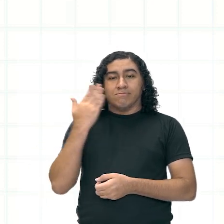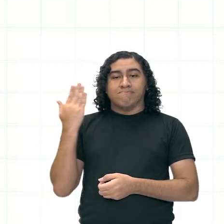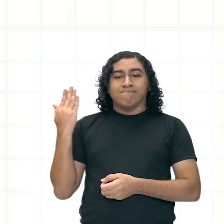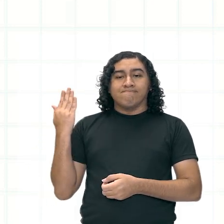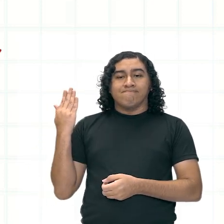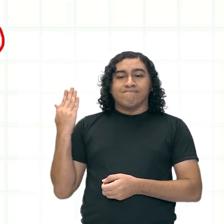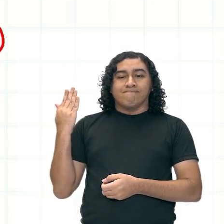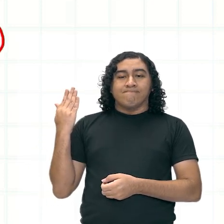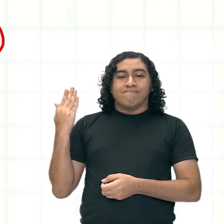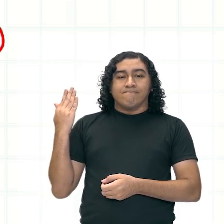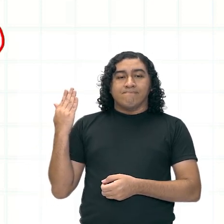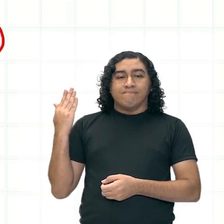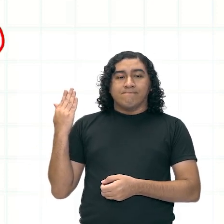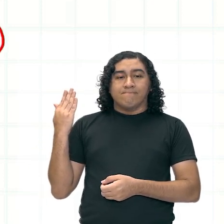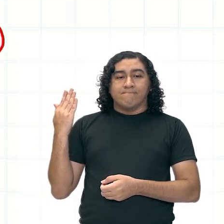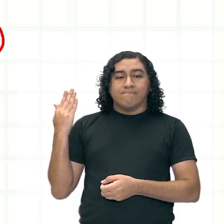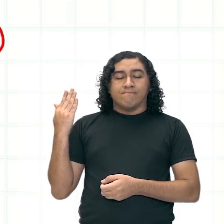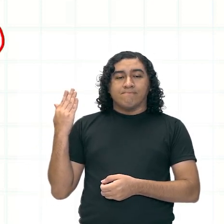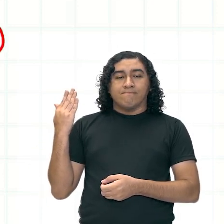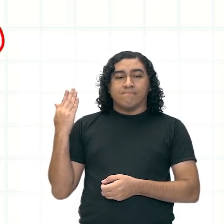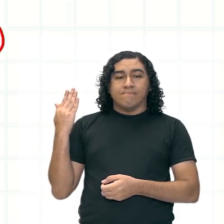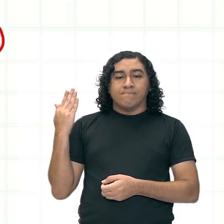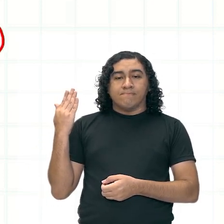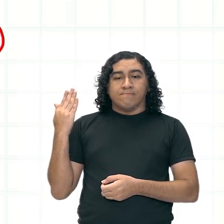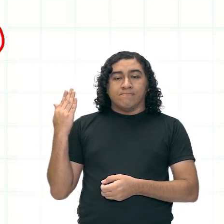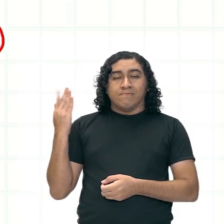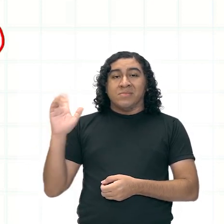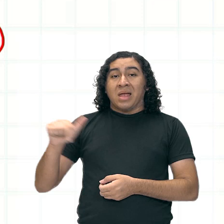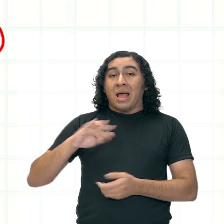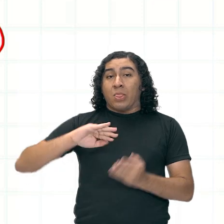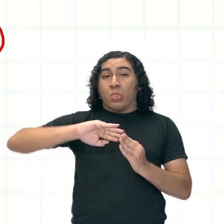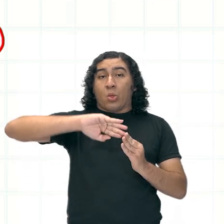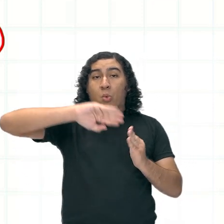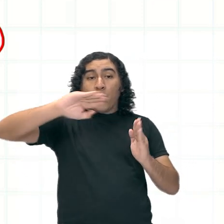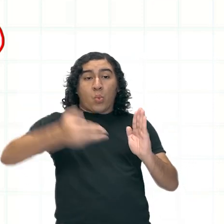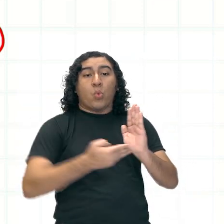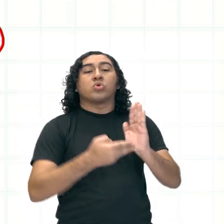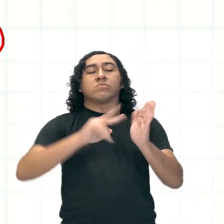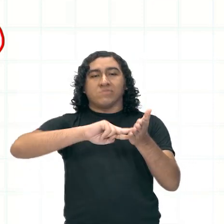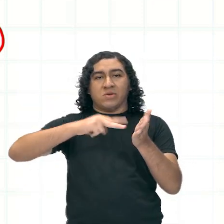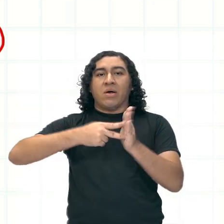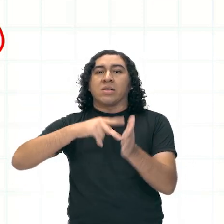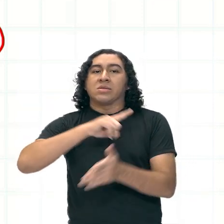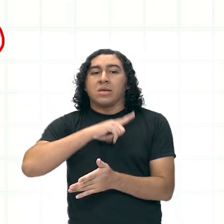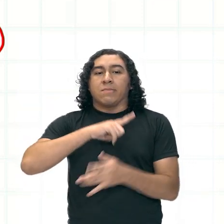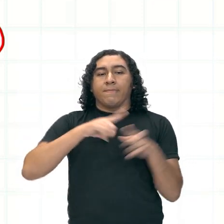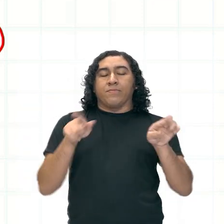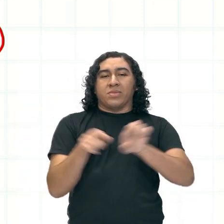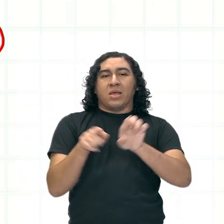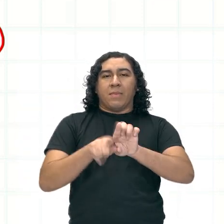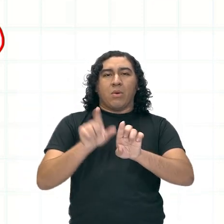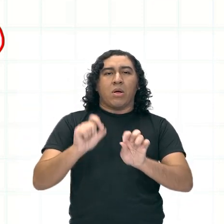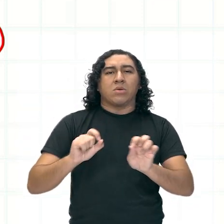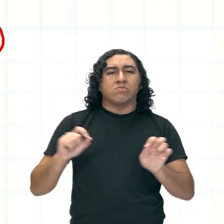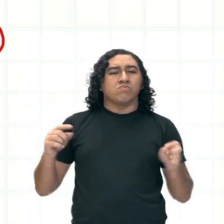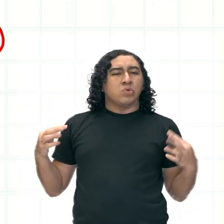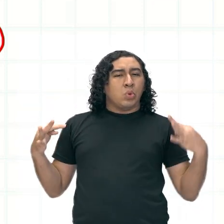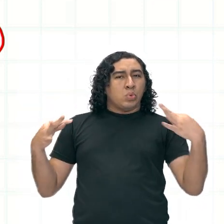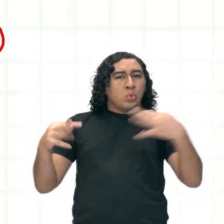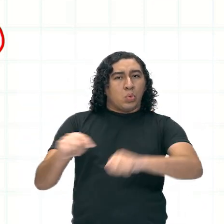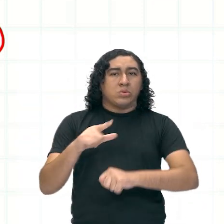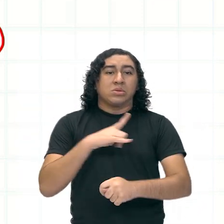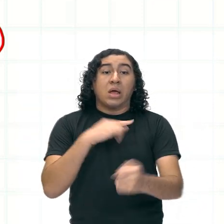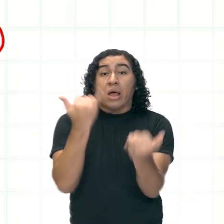só, esta é a mais completa, essa é a